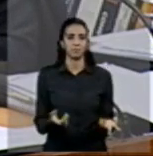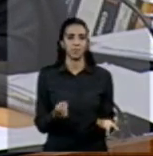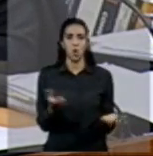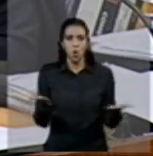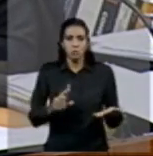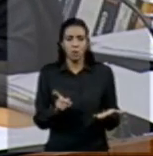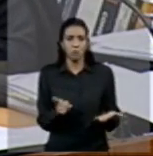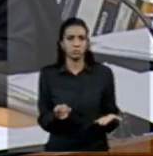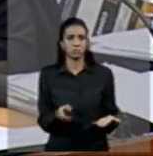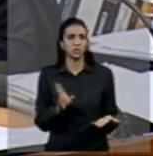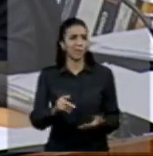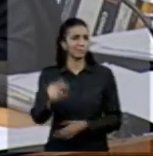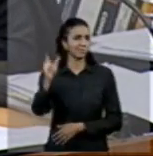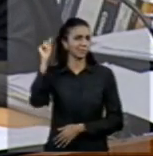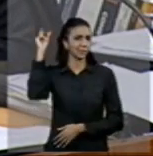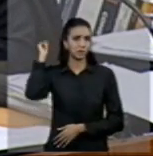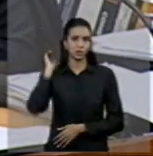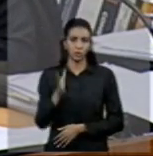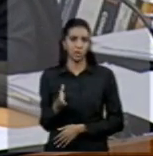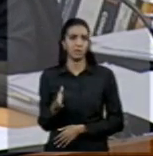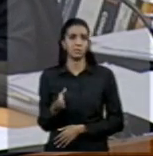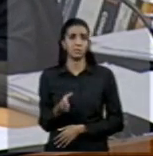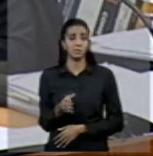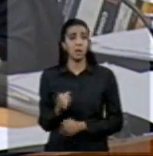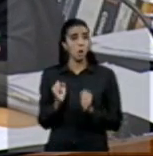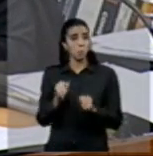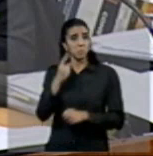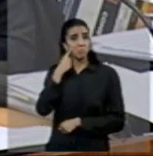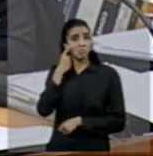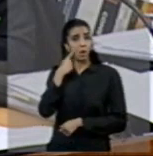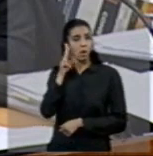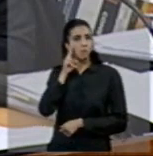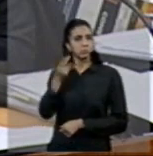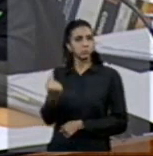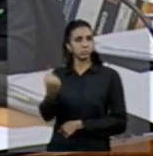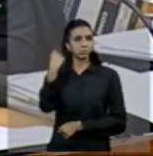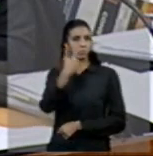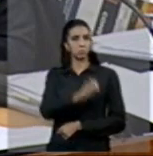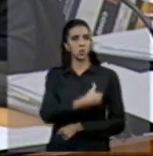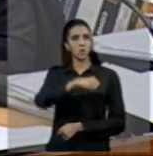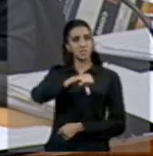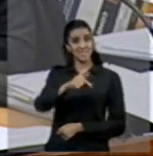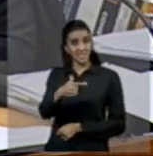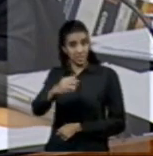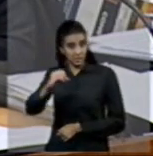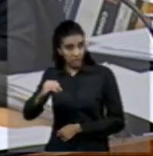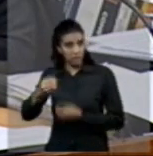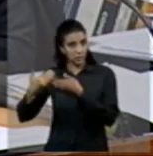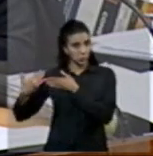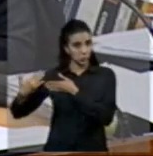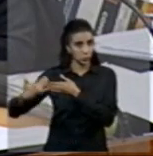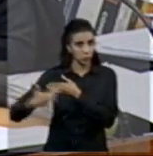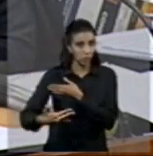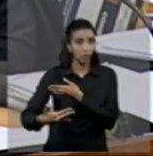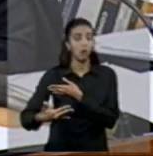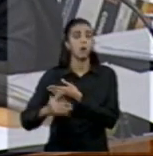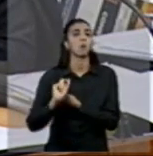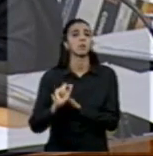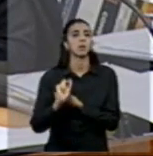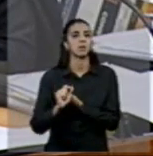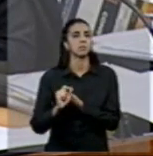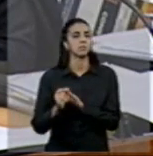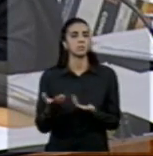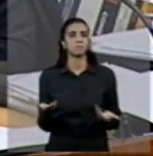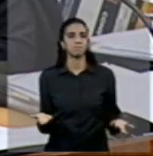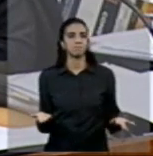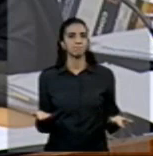já há muito tempo. Basta verificar que a partir da década de 70, todos, a grande